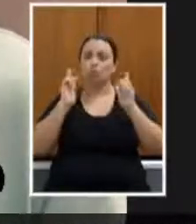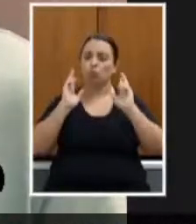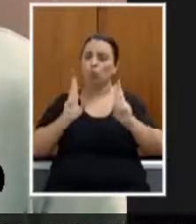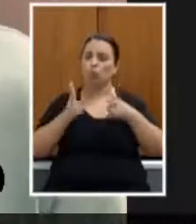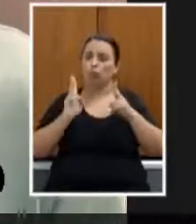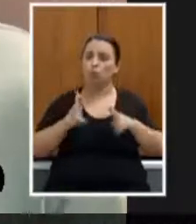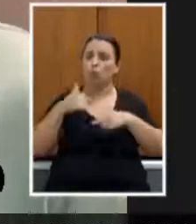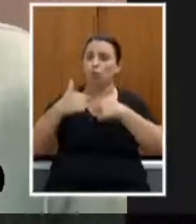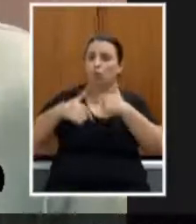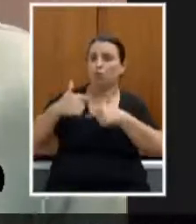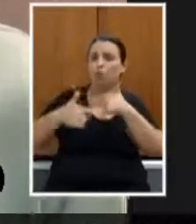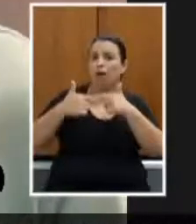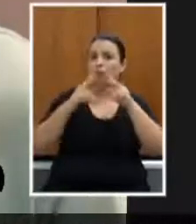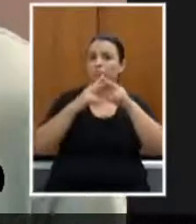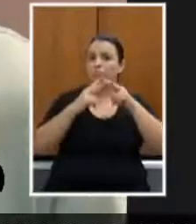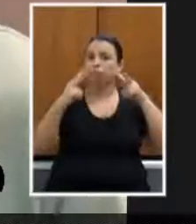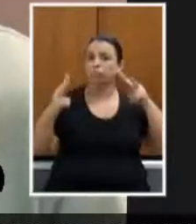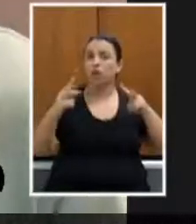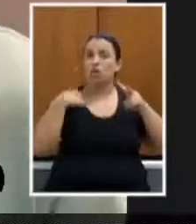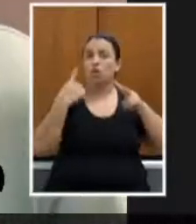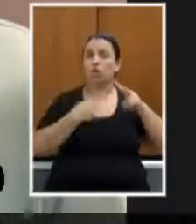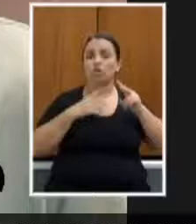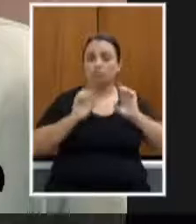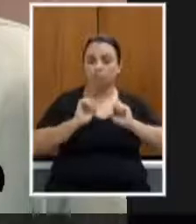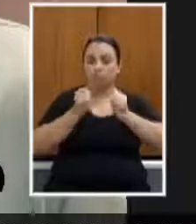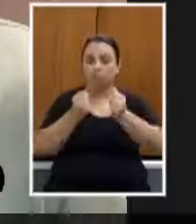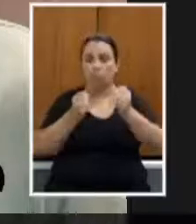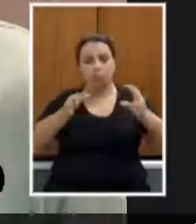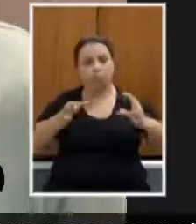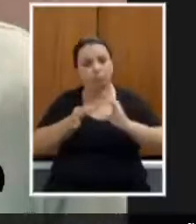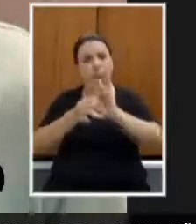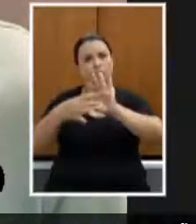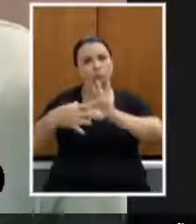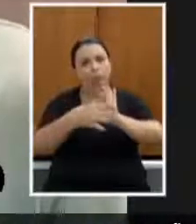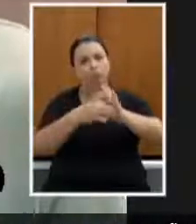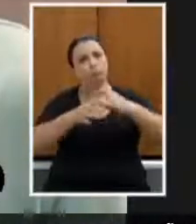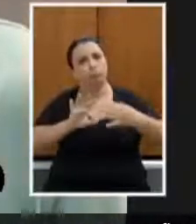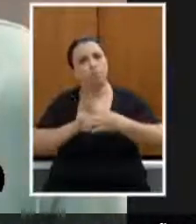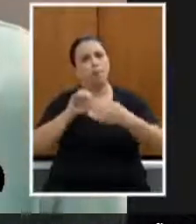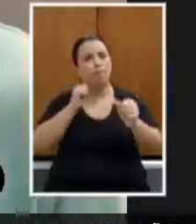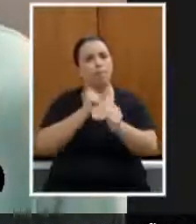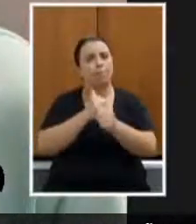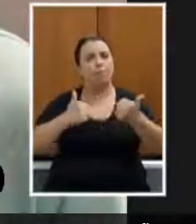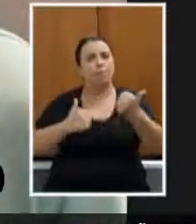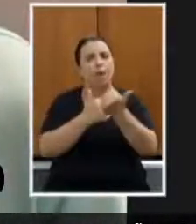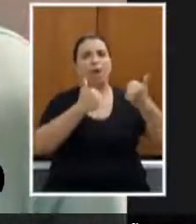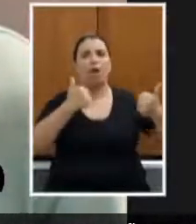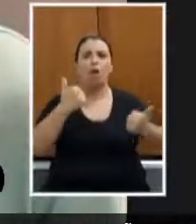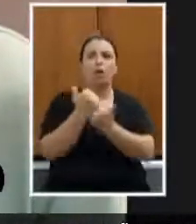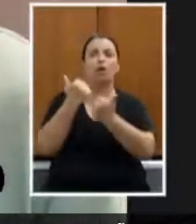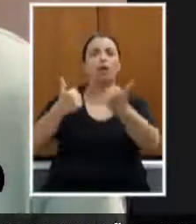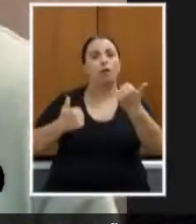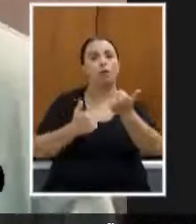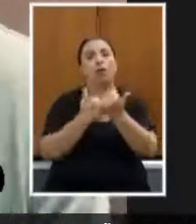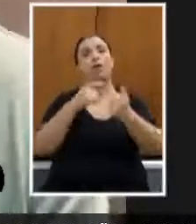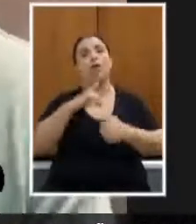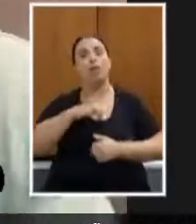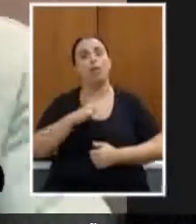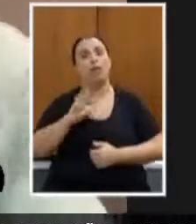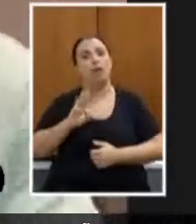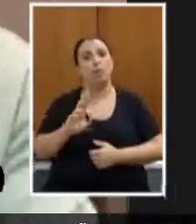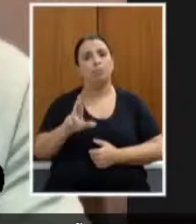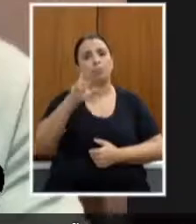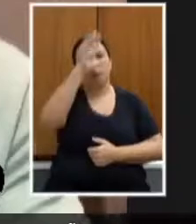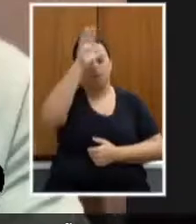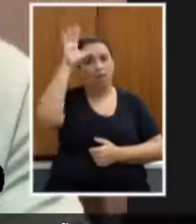e, através da nossa união de esforços, colocamos produtores, representantes de câmaras municipais na linha e criamos